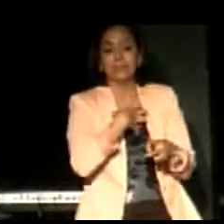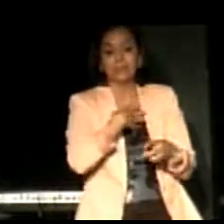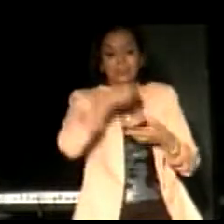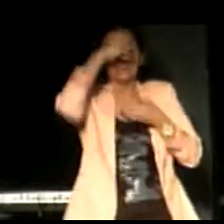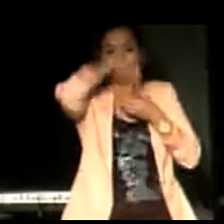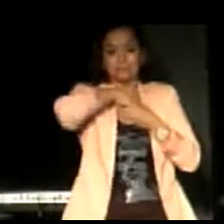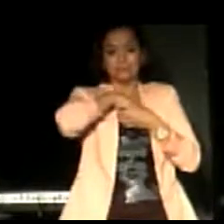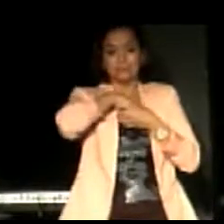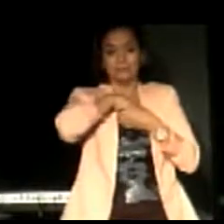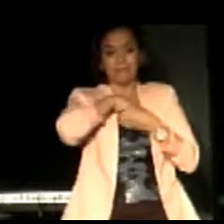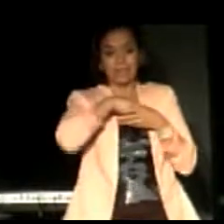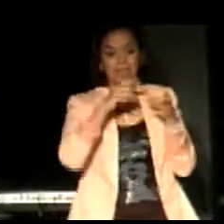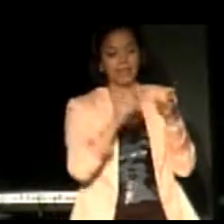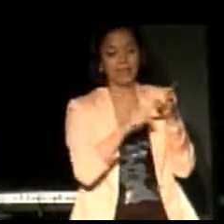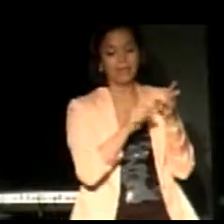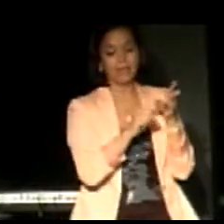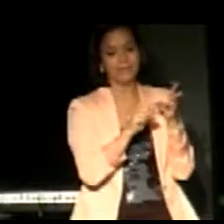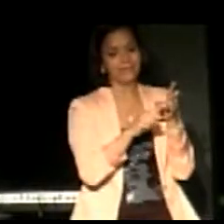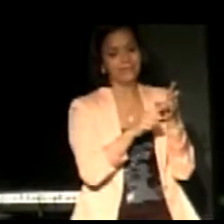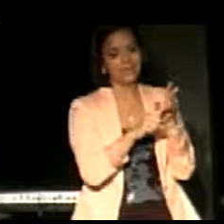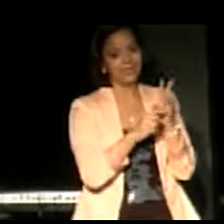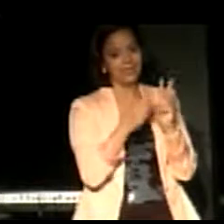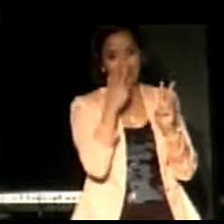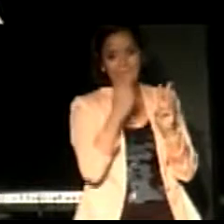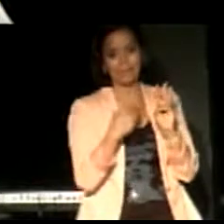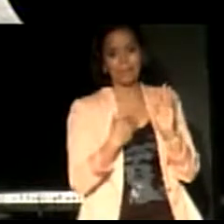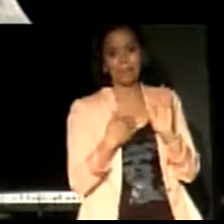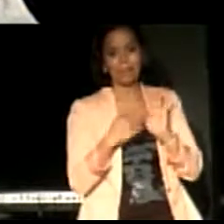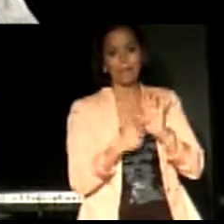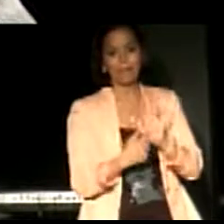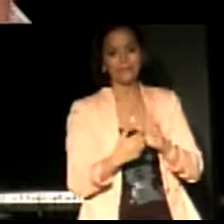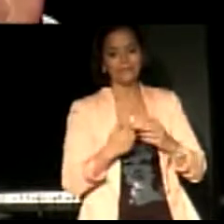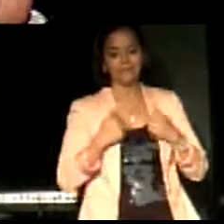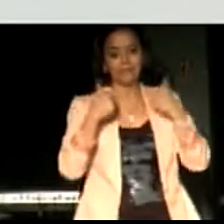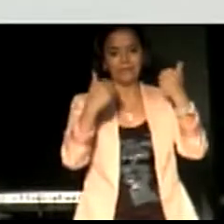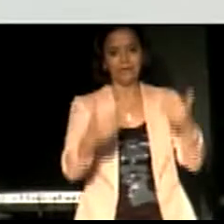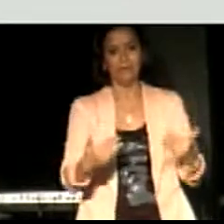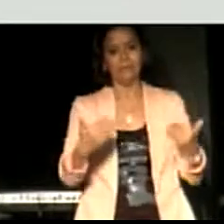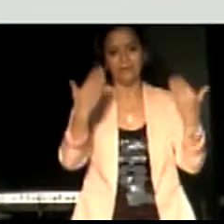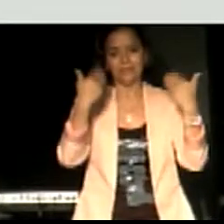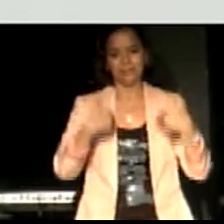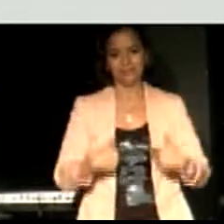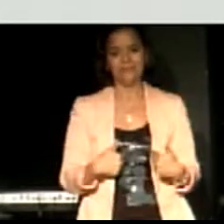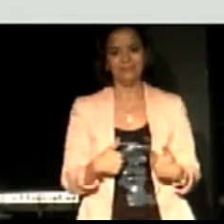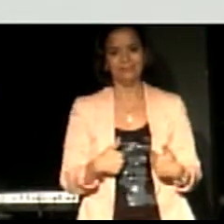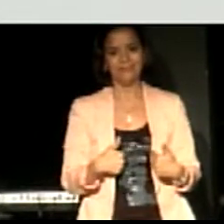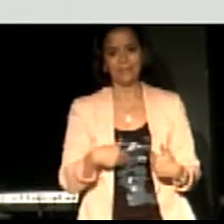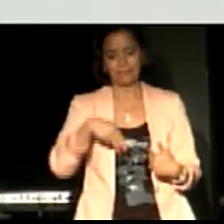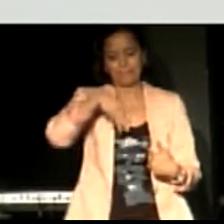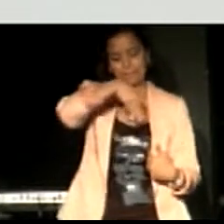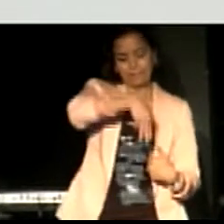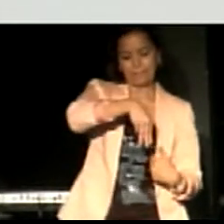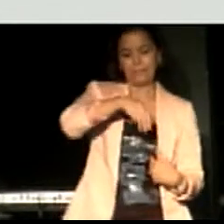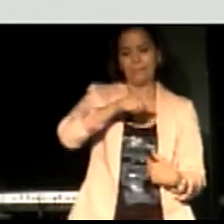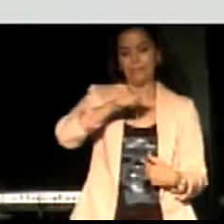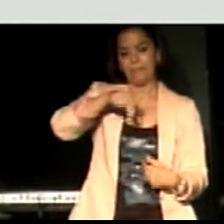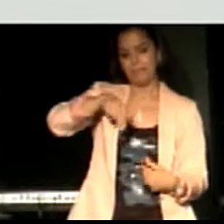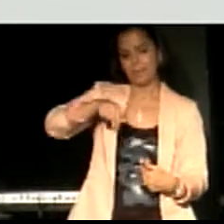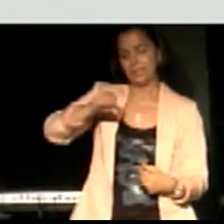interiores. Já essa terceira que nós vamos estudar hoje, que é a mansidão, ela